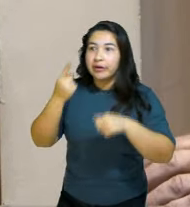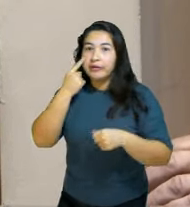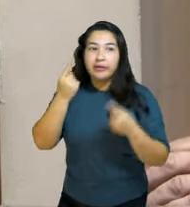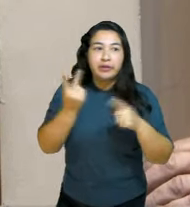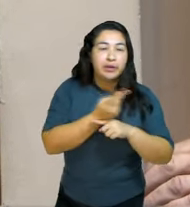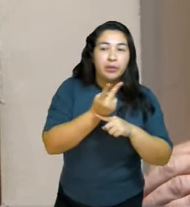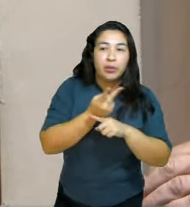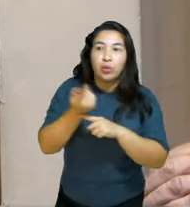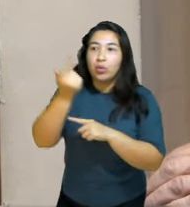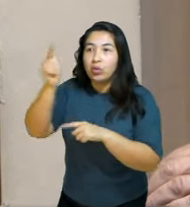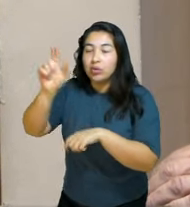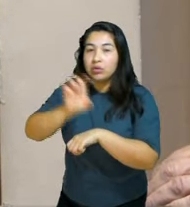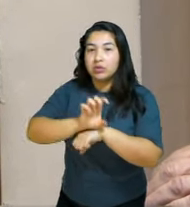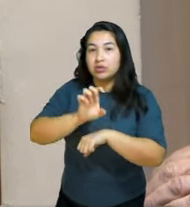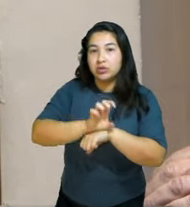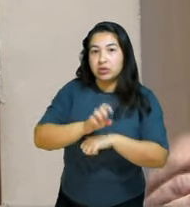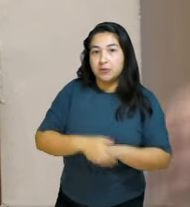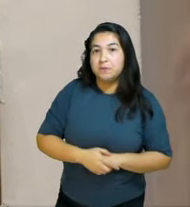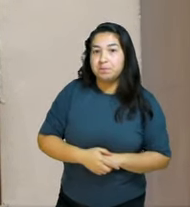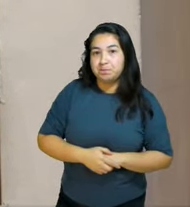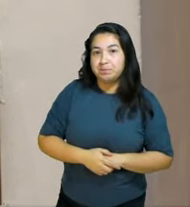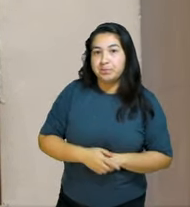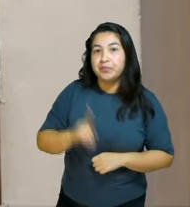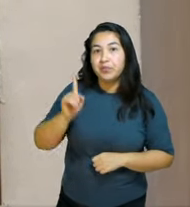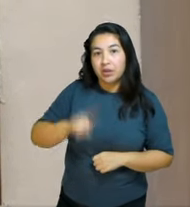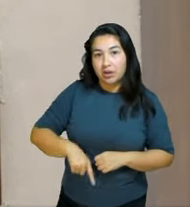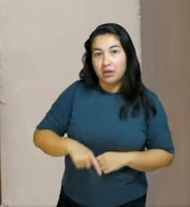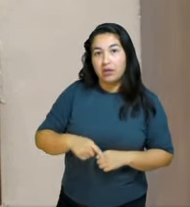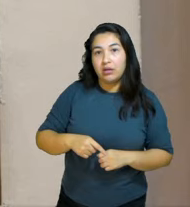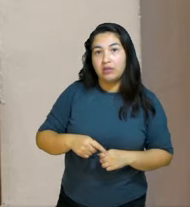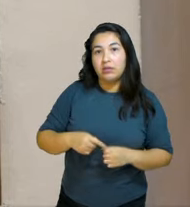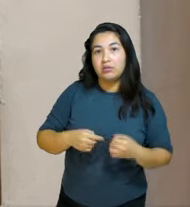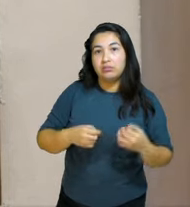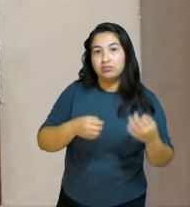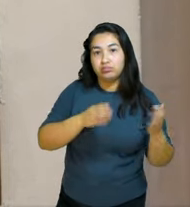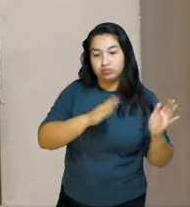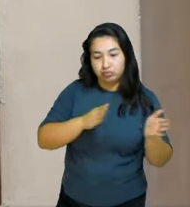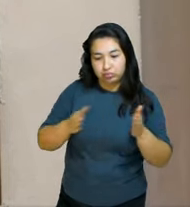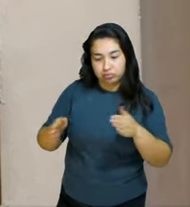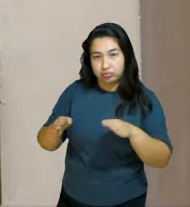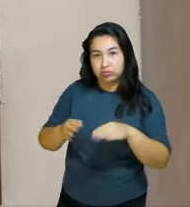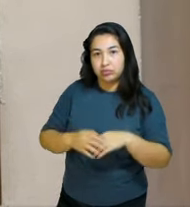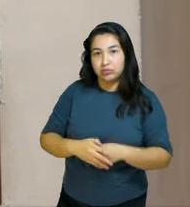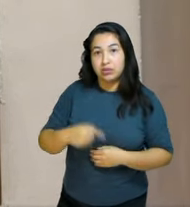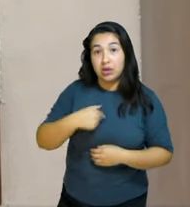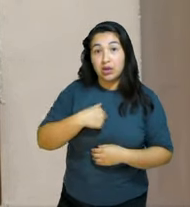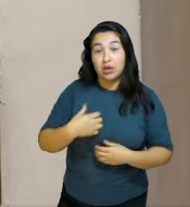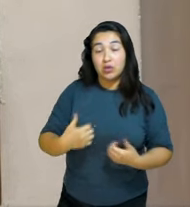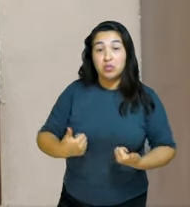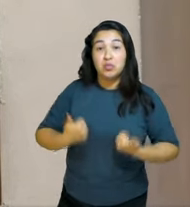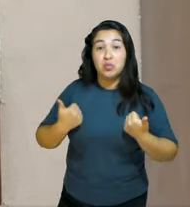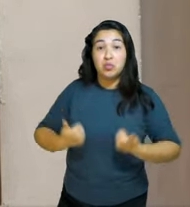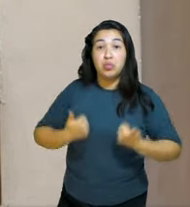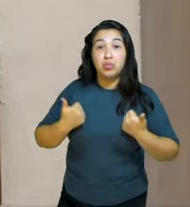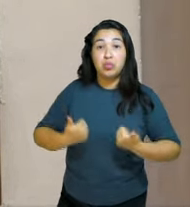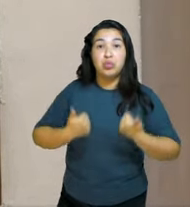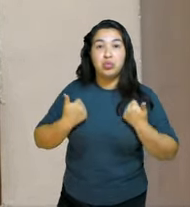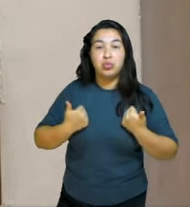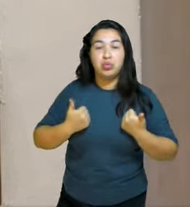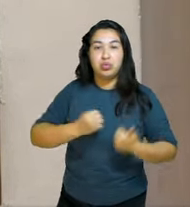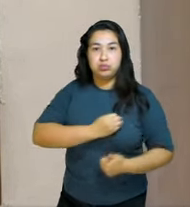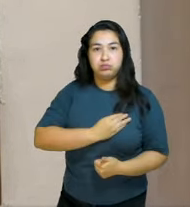outros estados. Isso faz parte do escalonamento. Eu tenho muito orgulho de ser militar. Outra